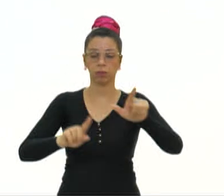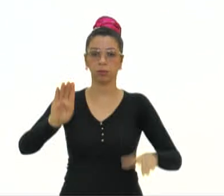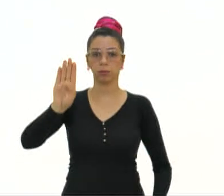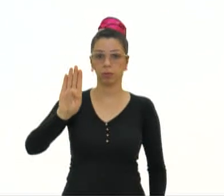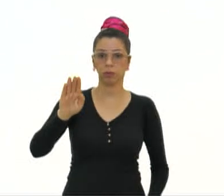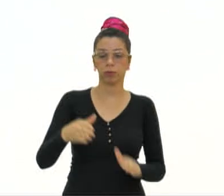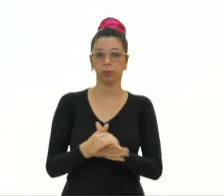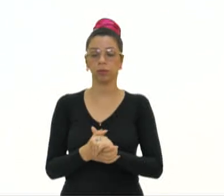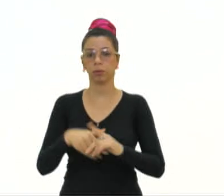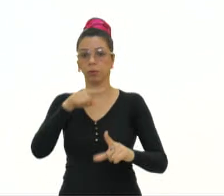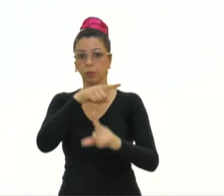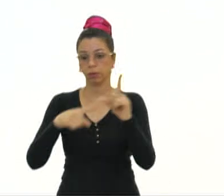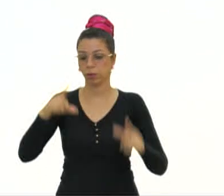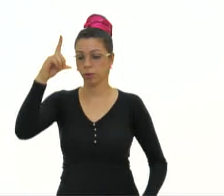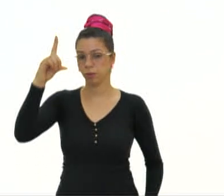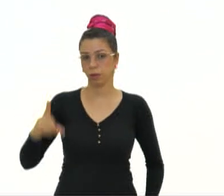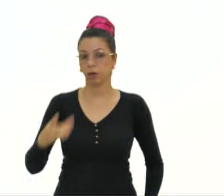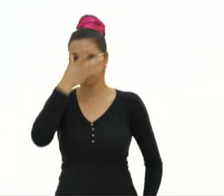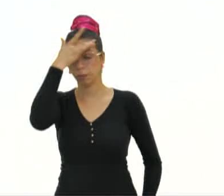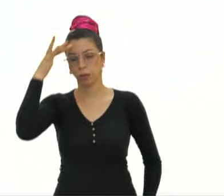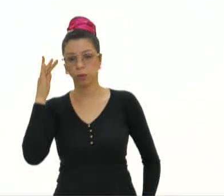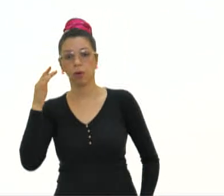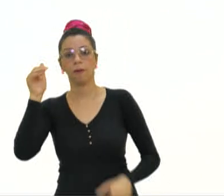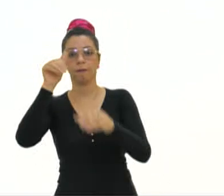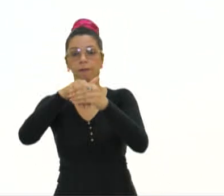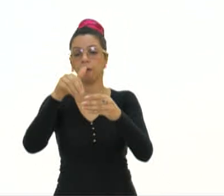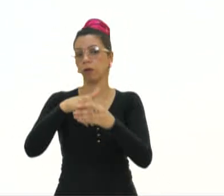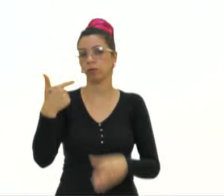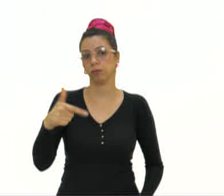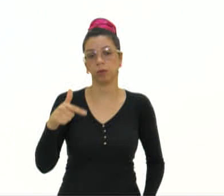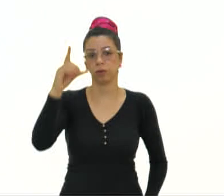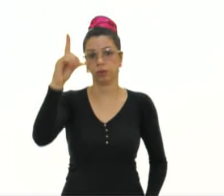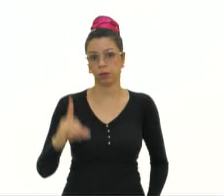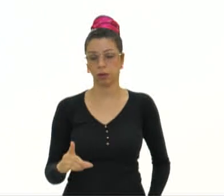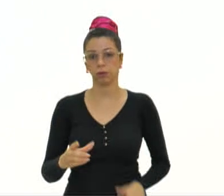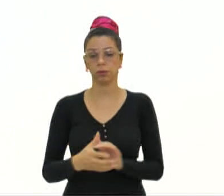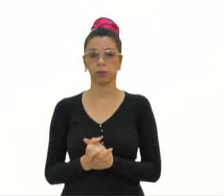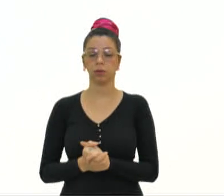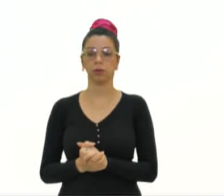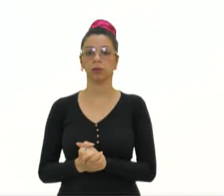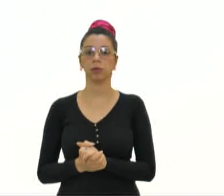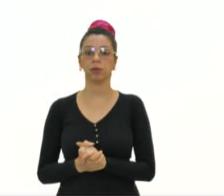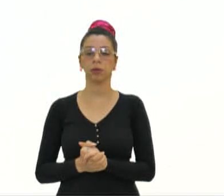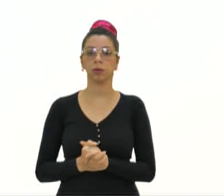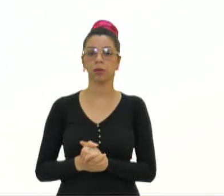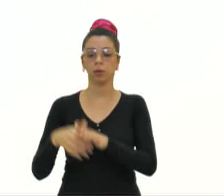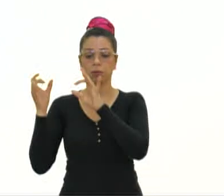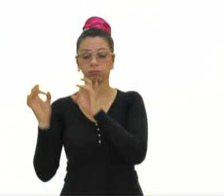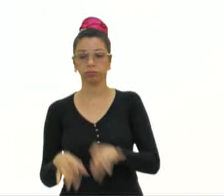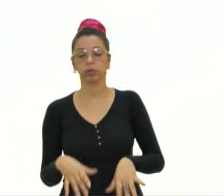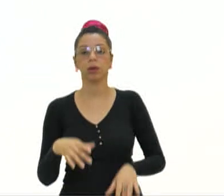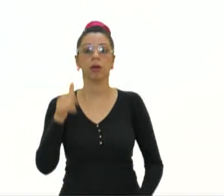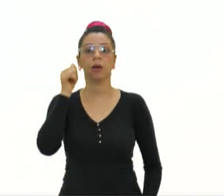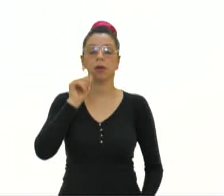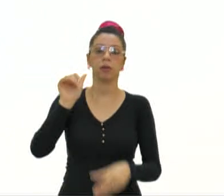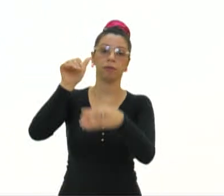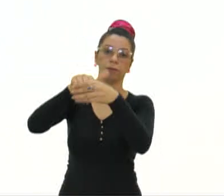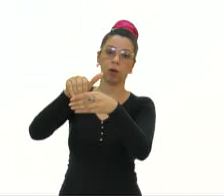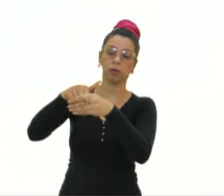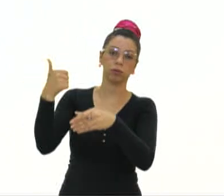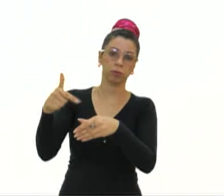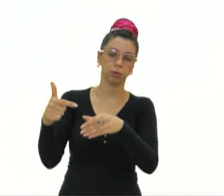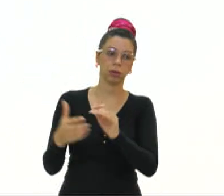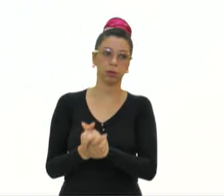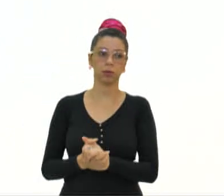exclusão do direito de voto aos analfabetos. C, a exclusão do voto feminino. Ou D, a manutenção